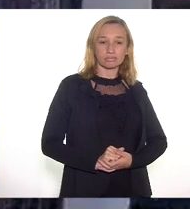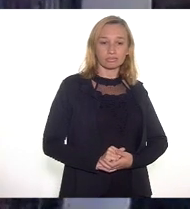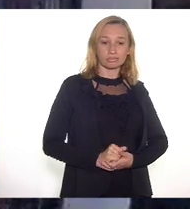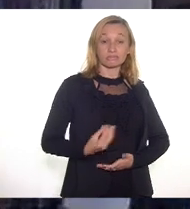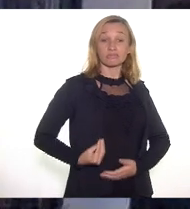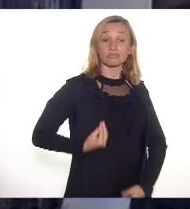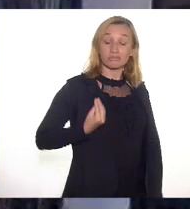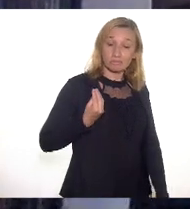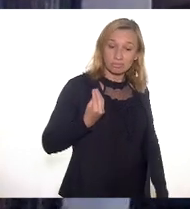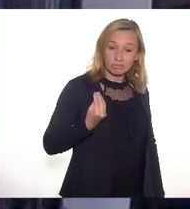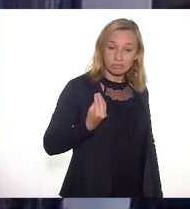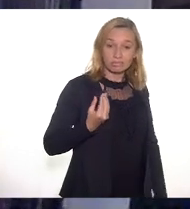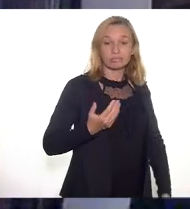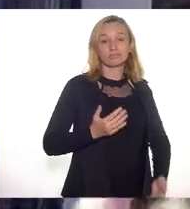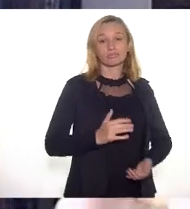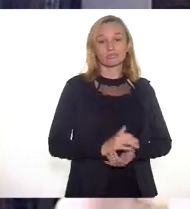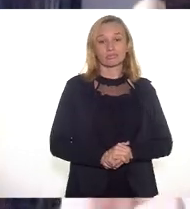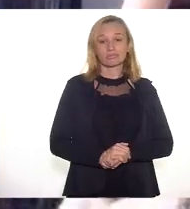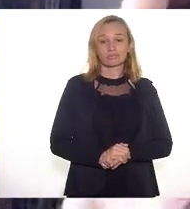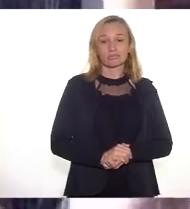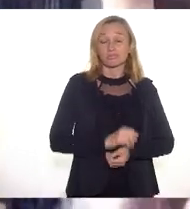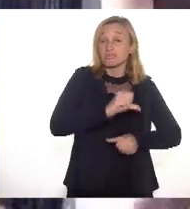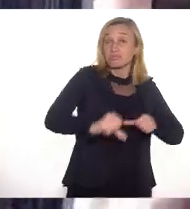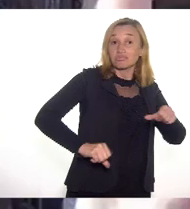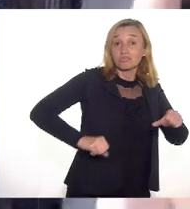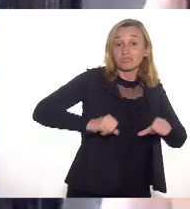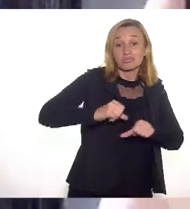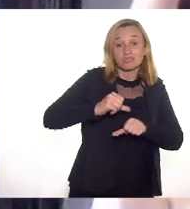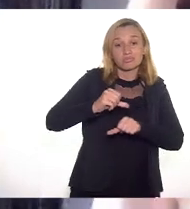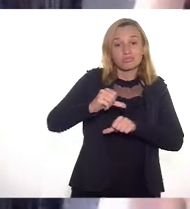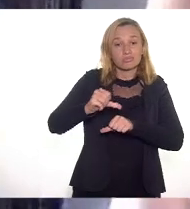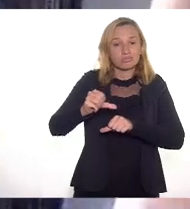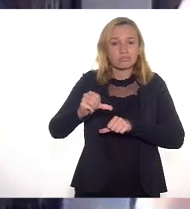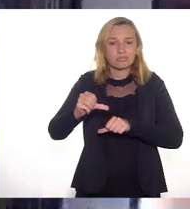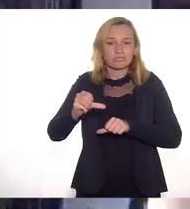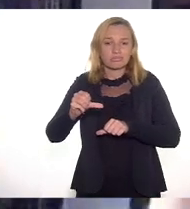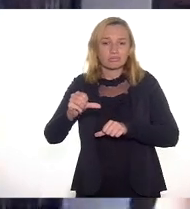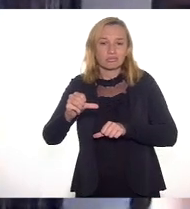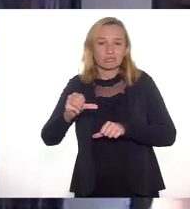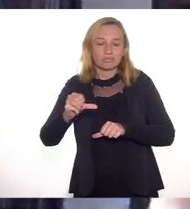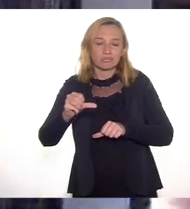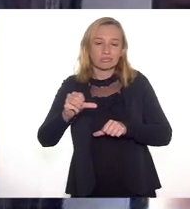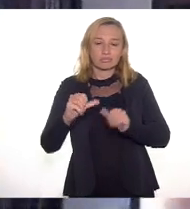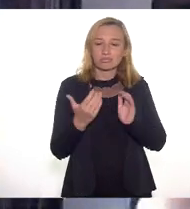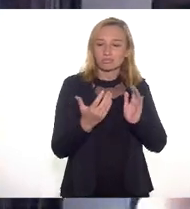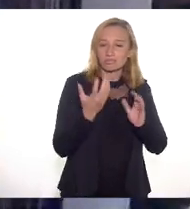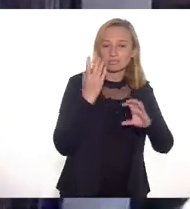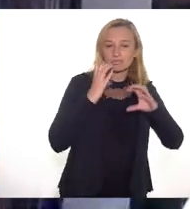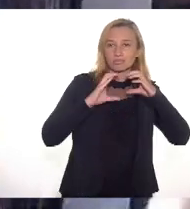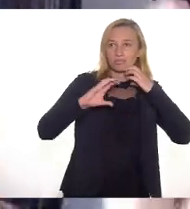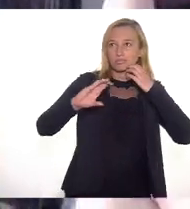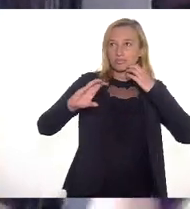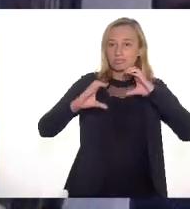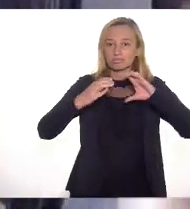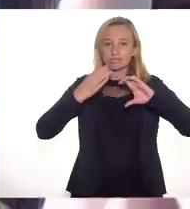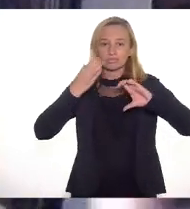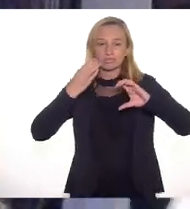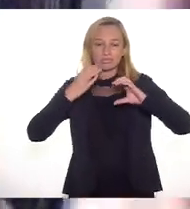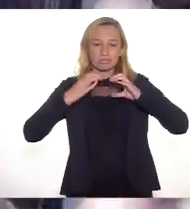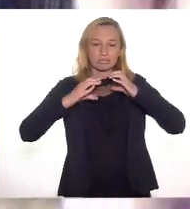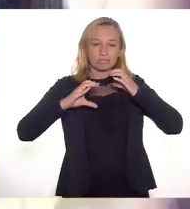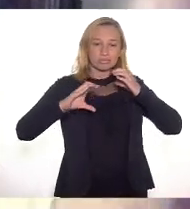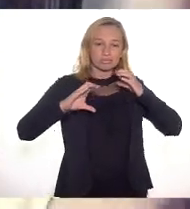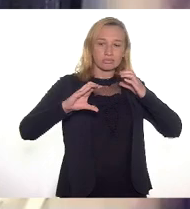Vida. Uma mudança no compasso e na consonância, um adágio